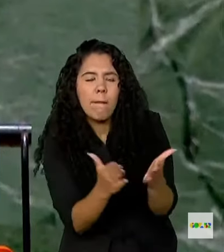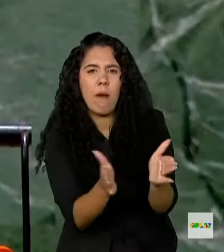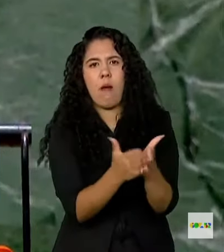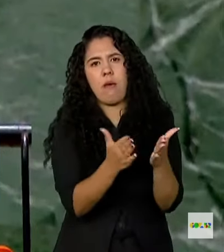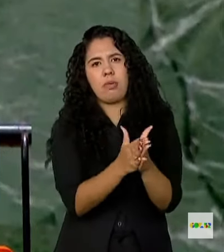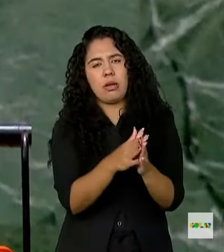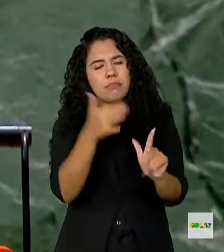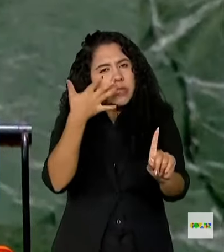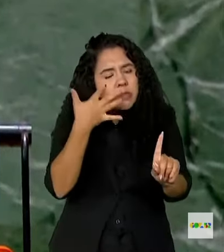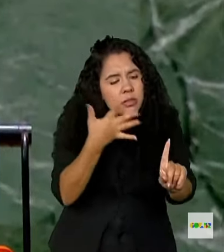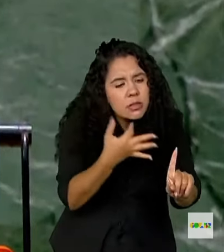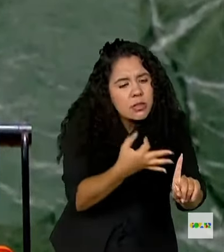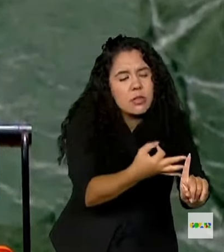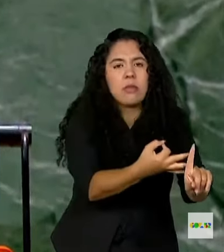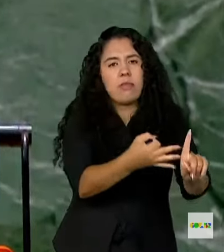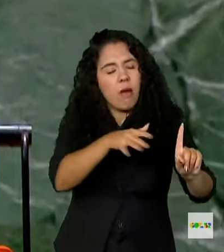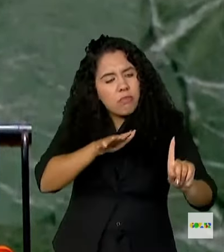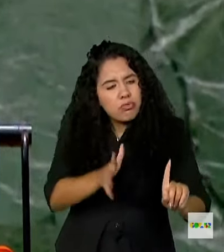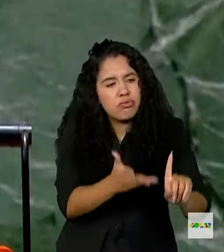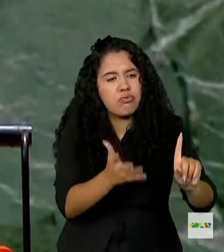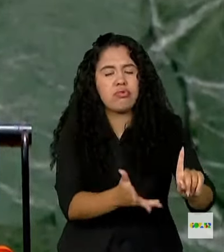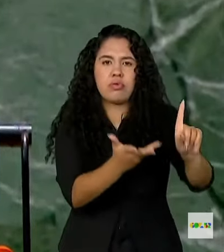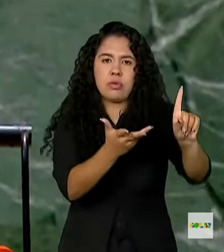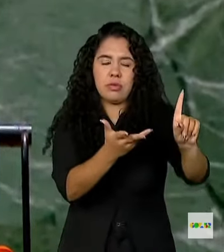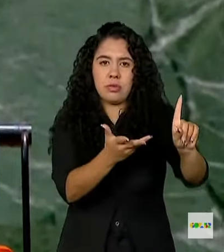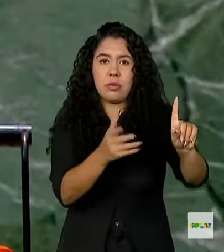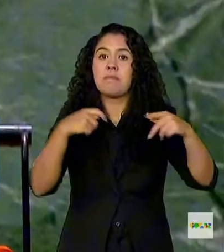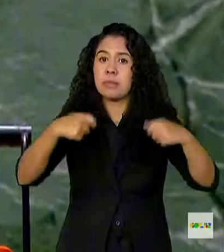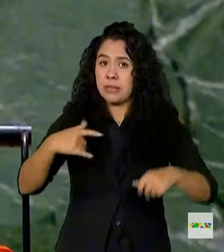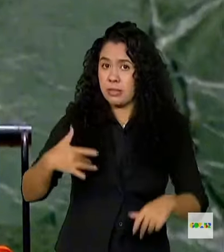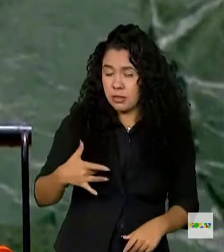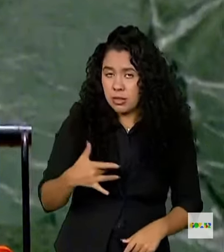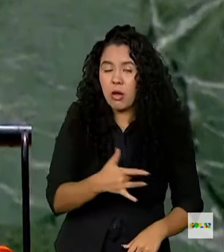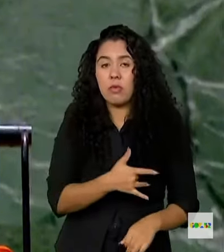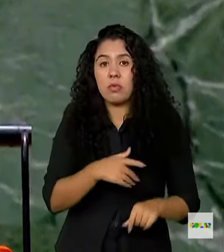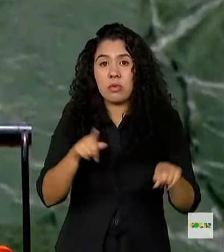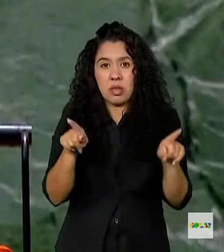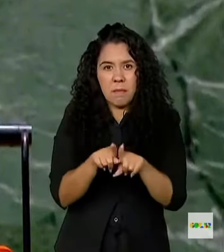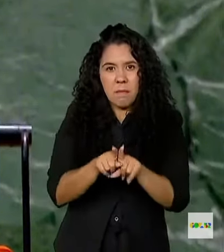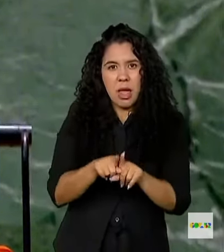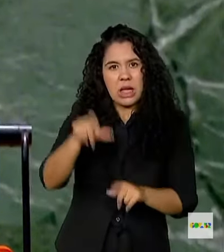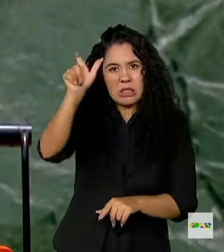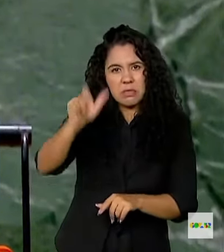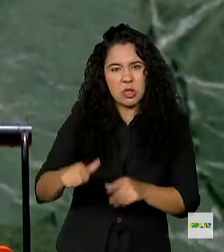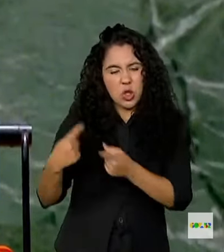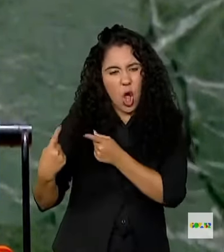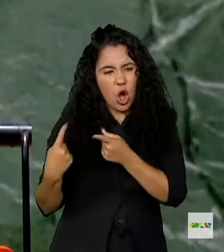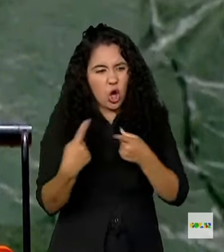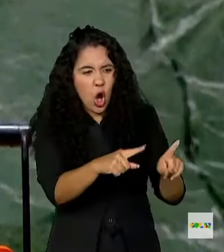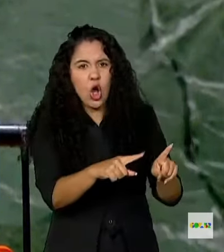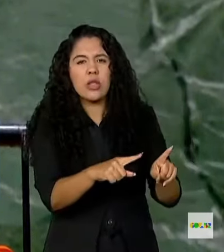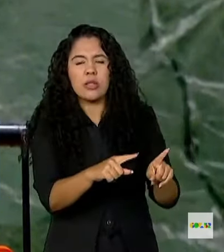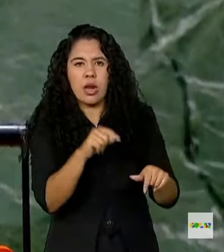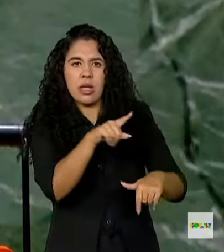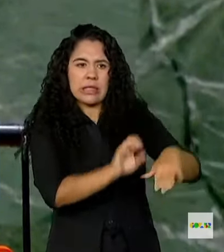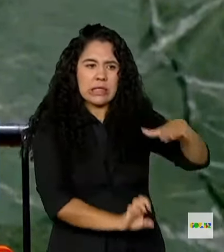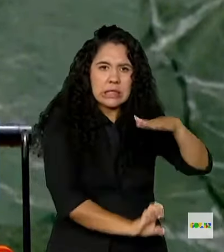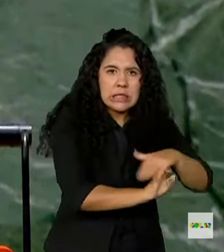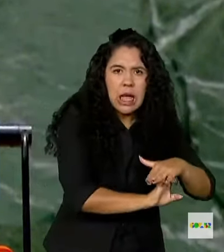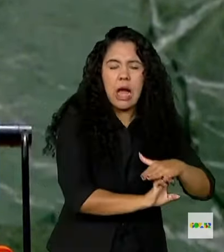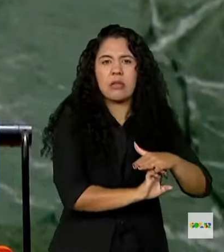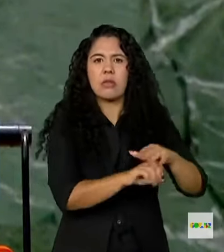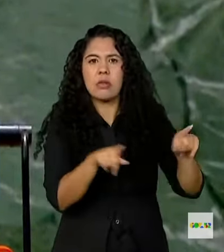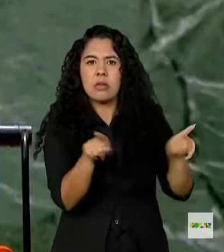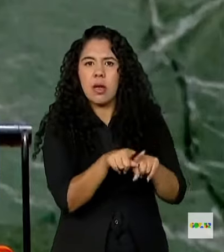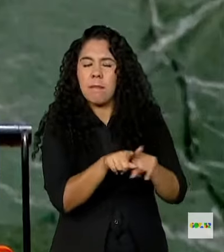de fundamentos macroeconômicos sadios. A falsa oposição entre o Estado e o mercado foi